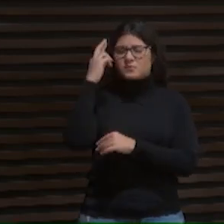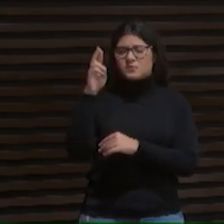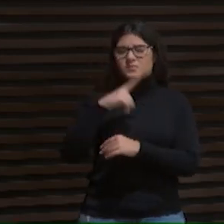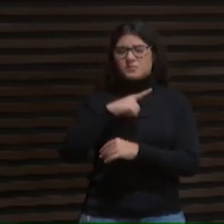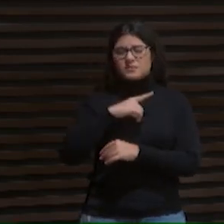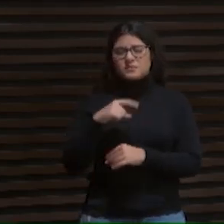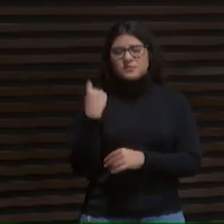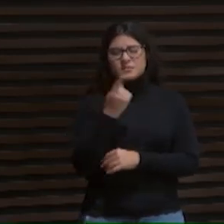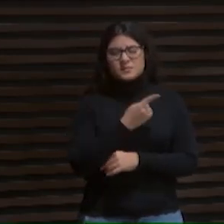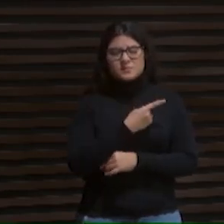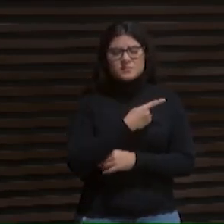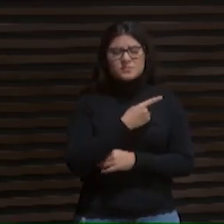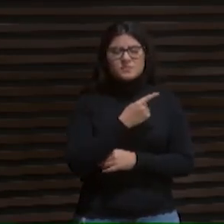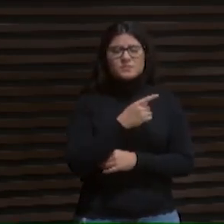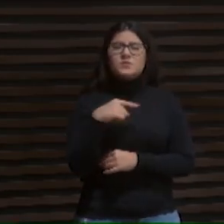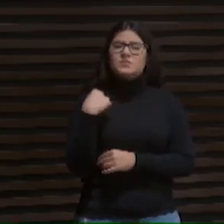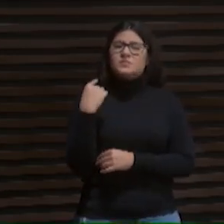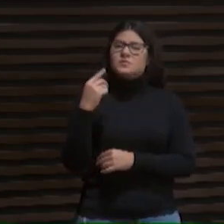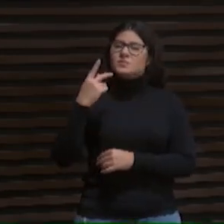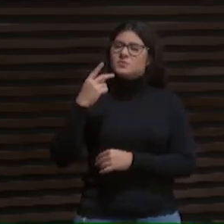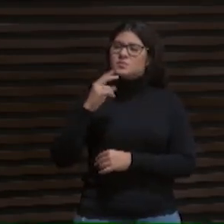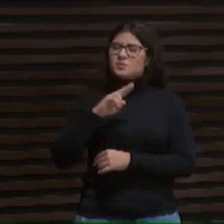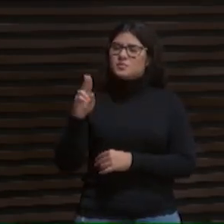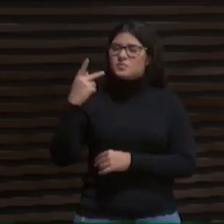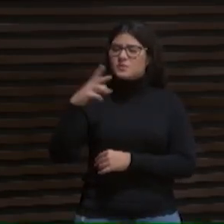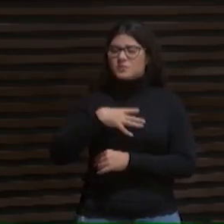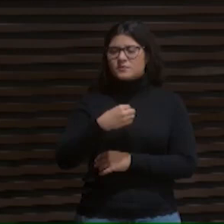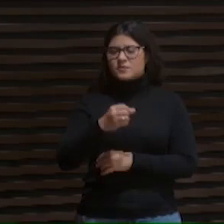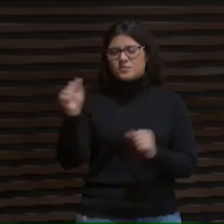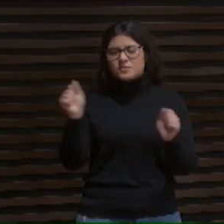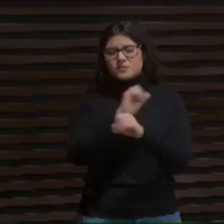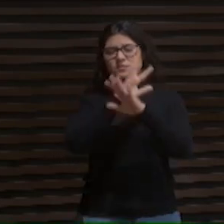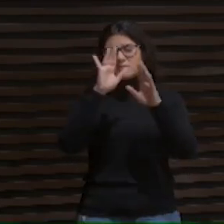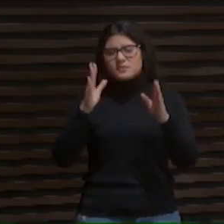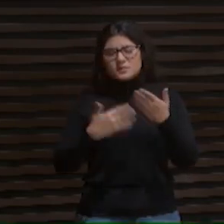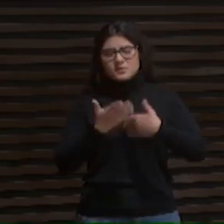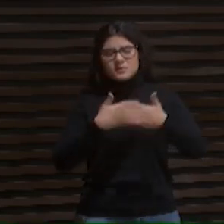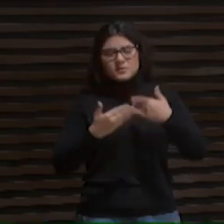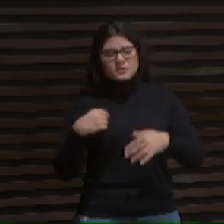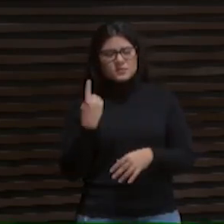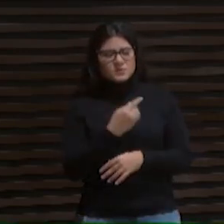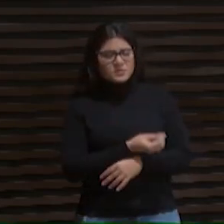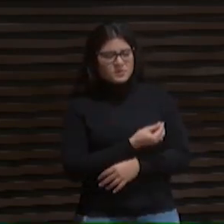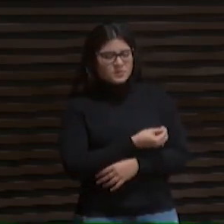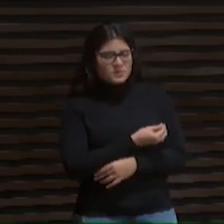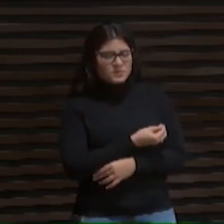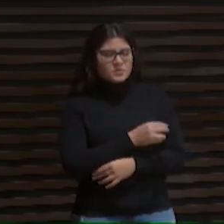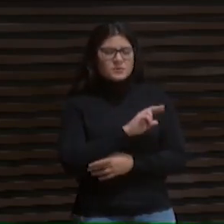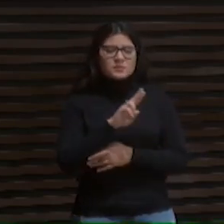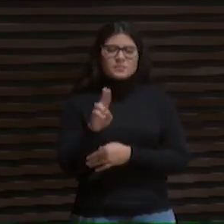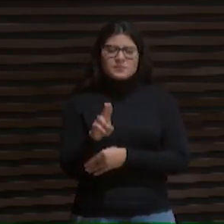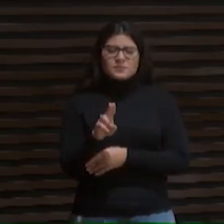Pai, para que o nome do Teu Filho seja glorificado por meio das nossas vidas. É em